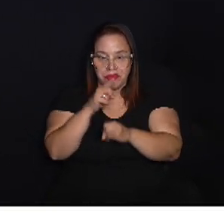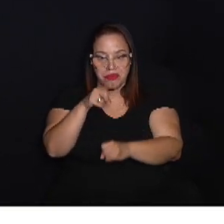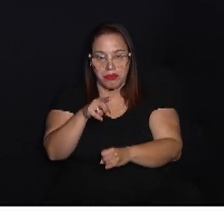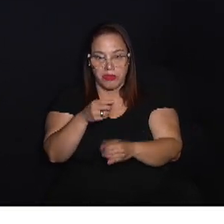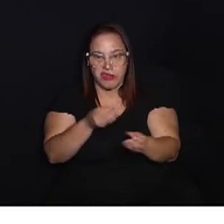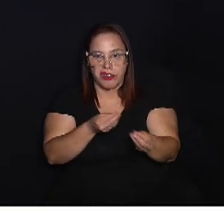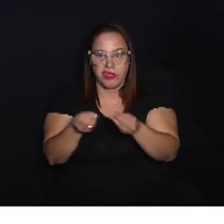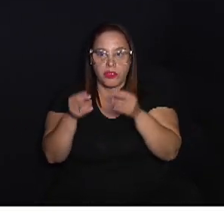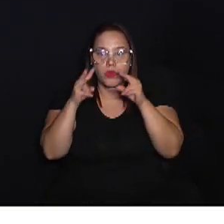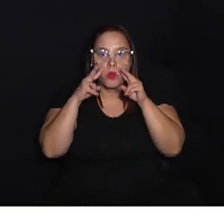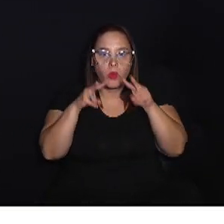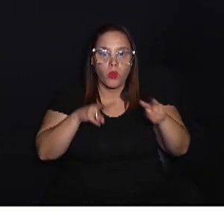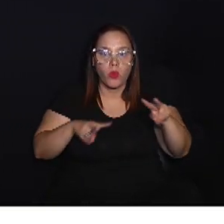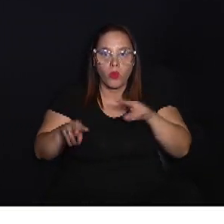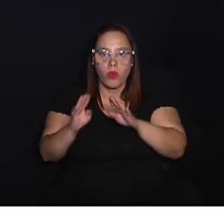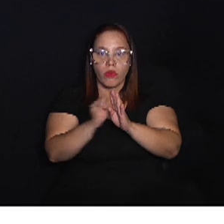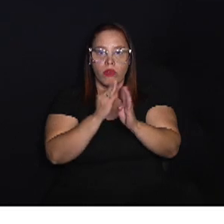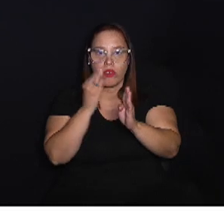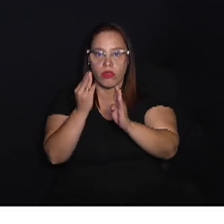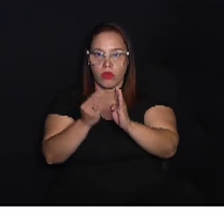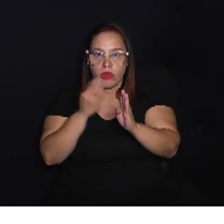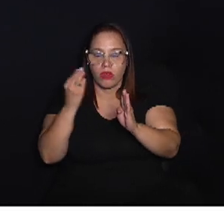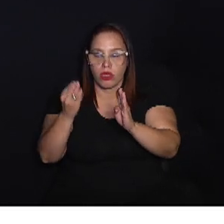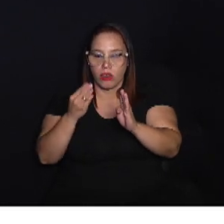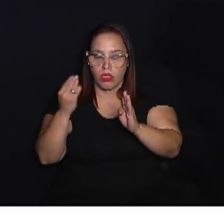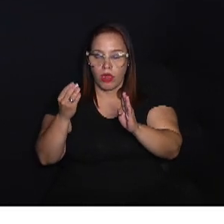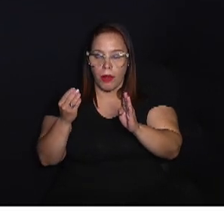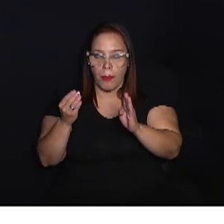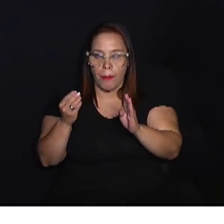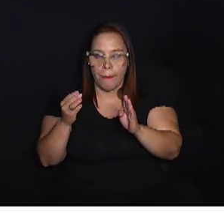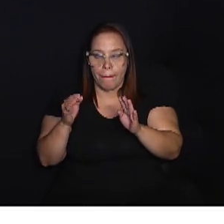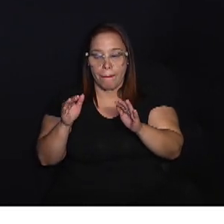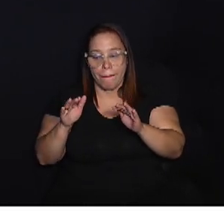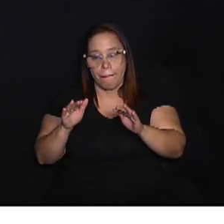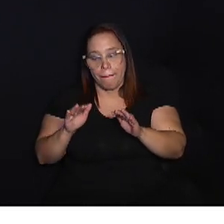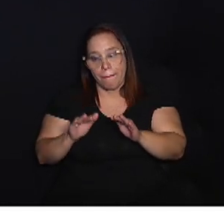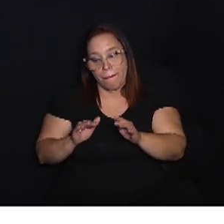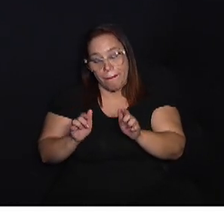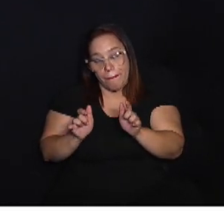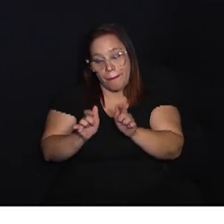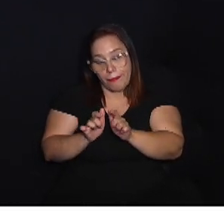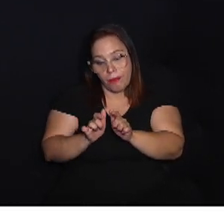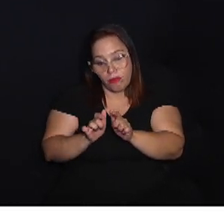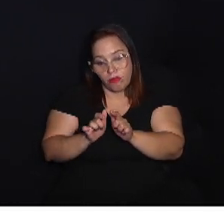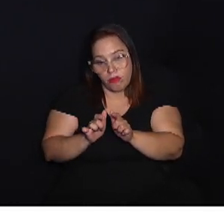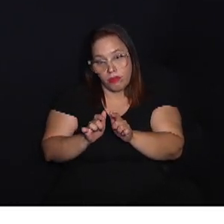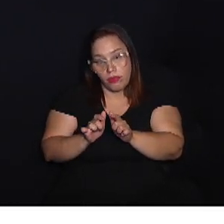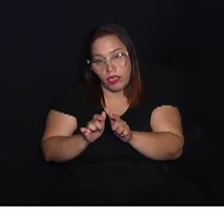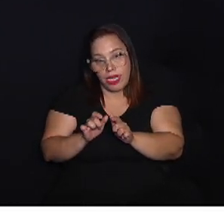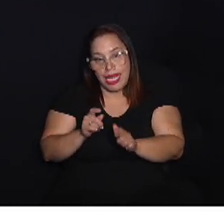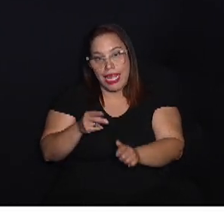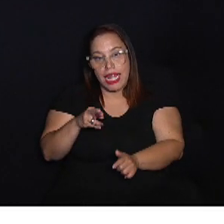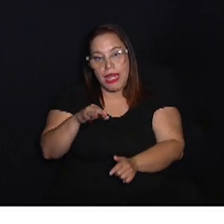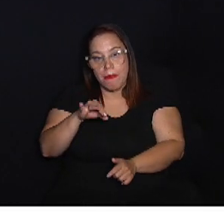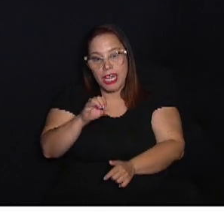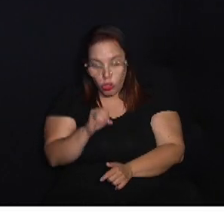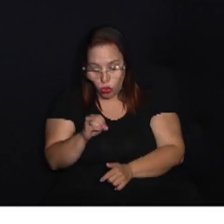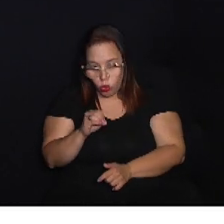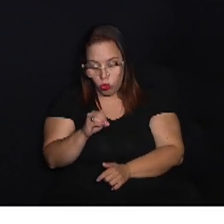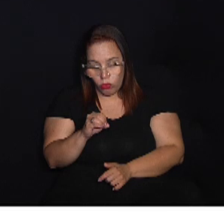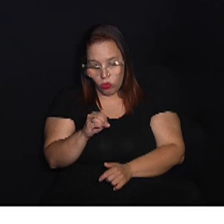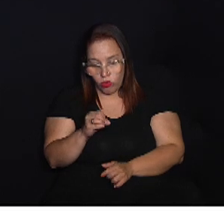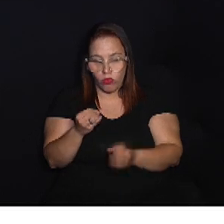forem observar, as bibliotecas elas podem estar mais vazias, porque hoje a gente tem um formato híbrido. Isso. Então eu